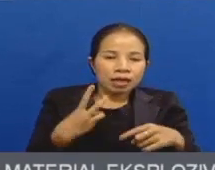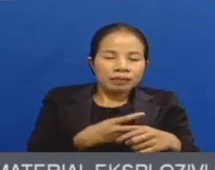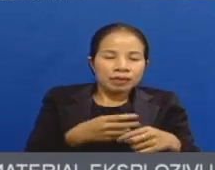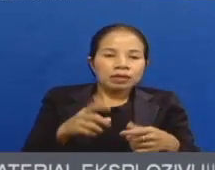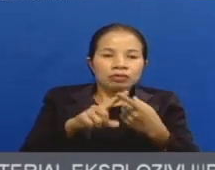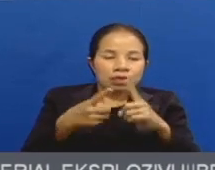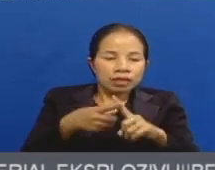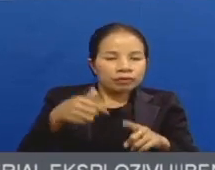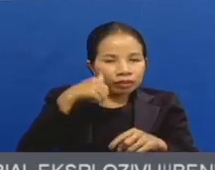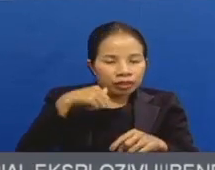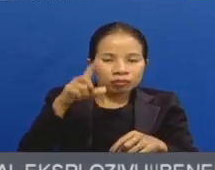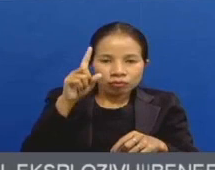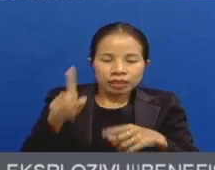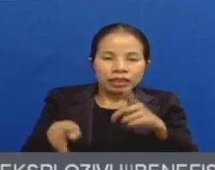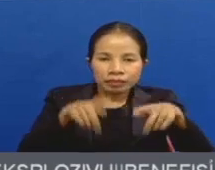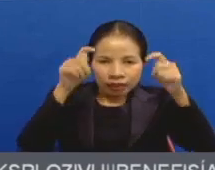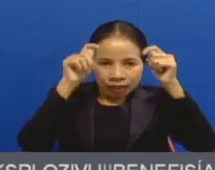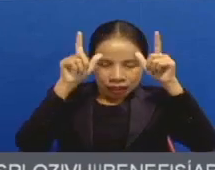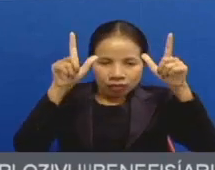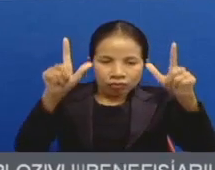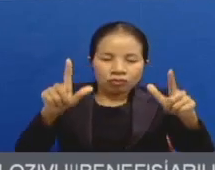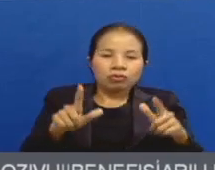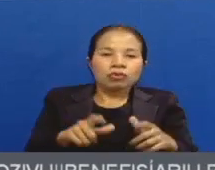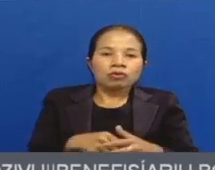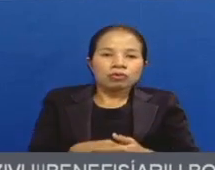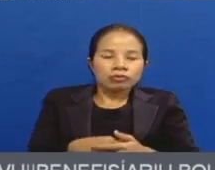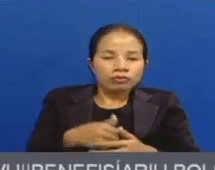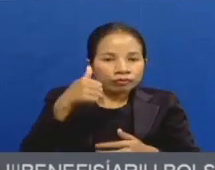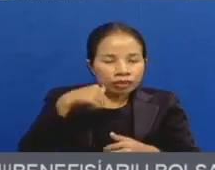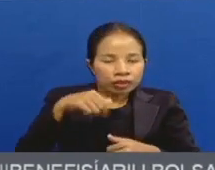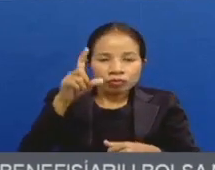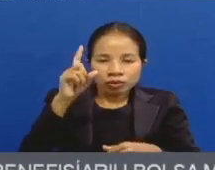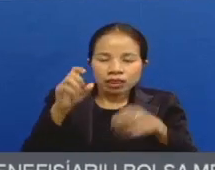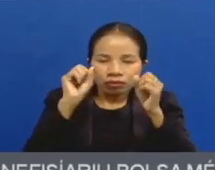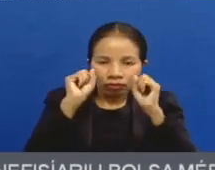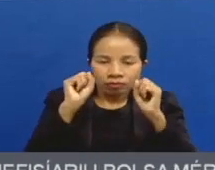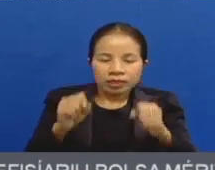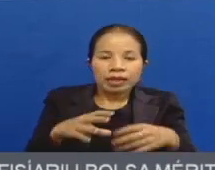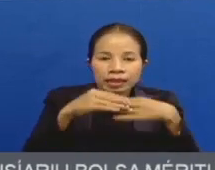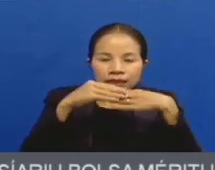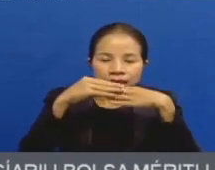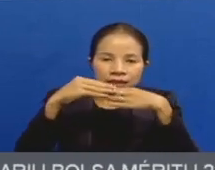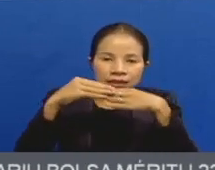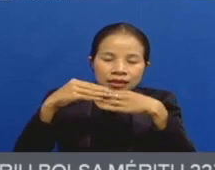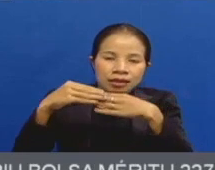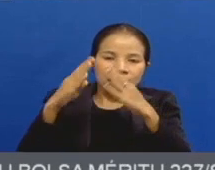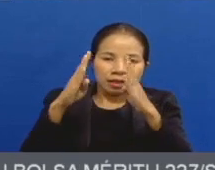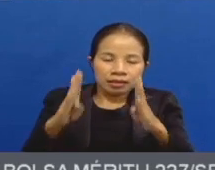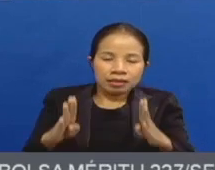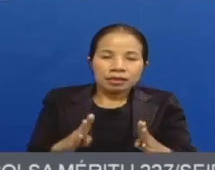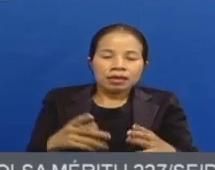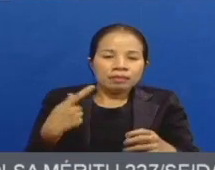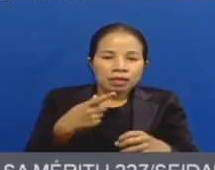feto malu kida Timor oang nian fet Timor nian oang feto ida ho di bele lidera sexta legislatura ida